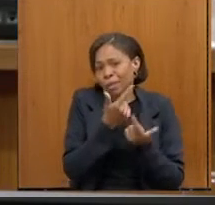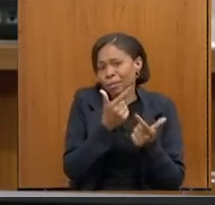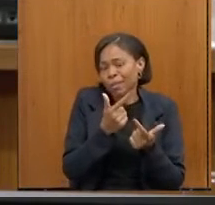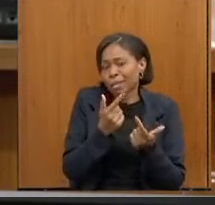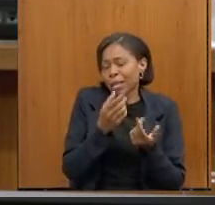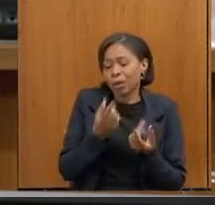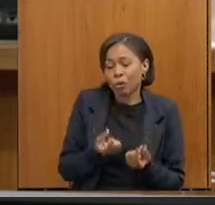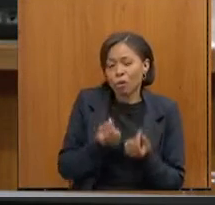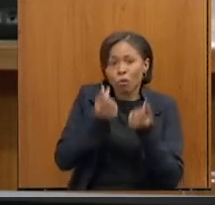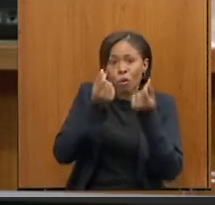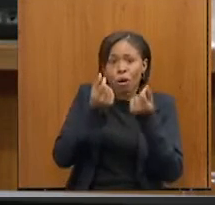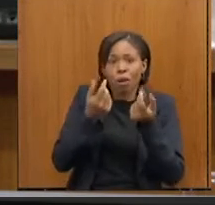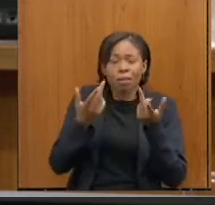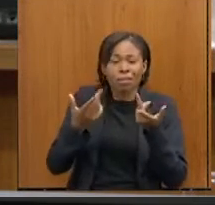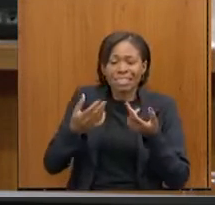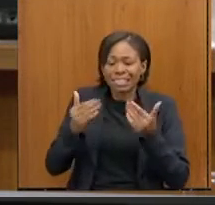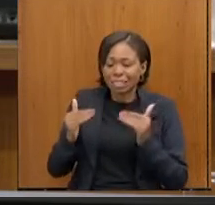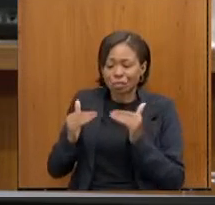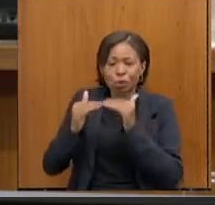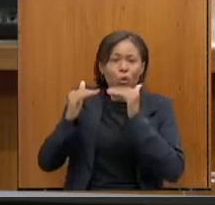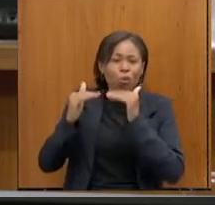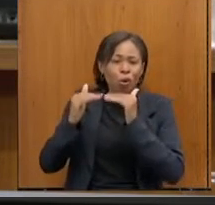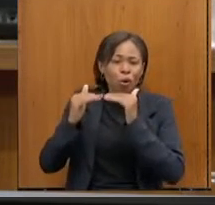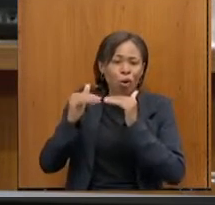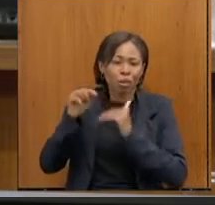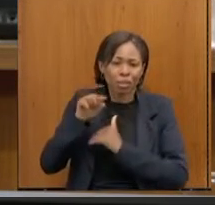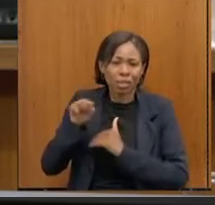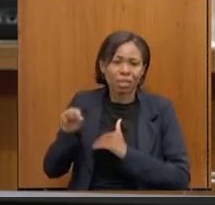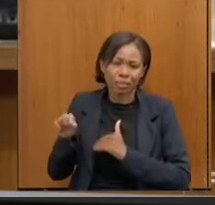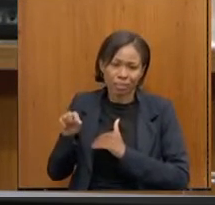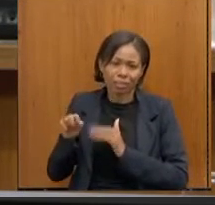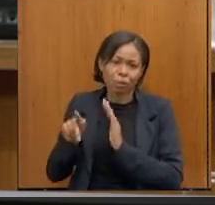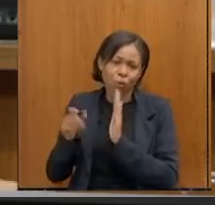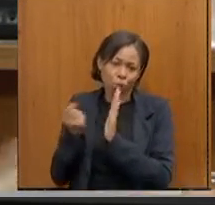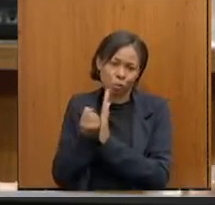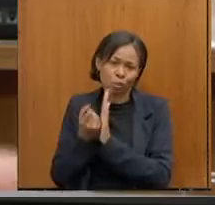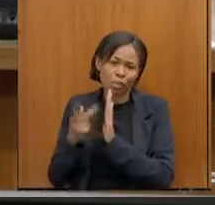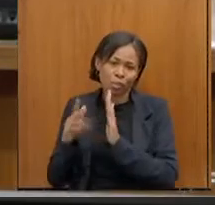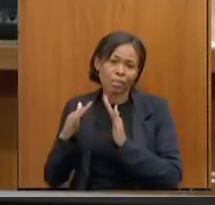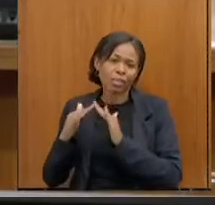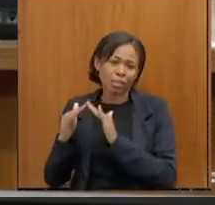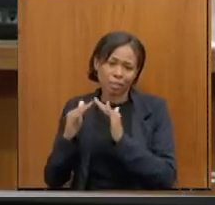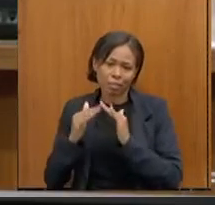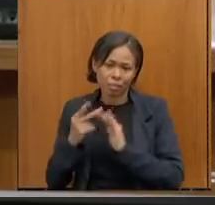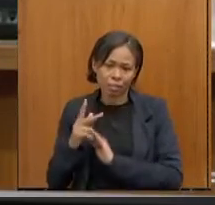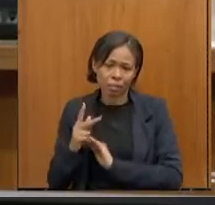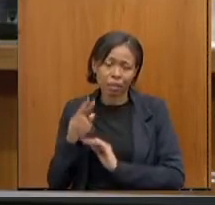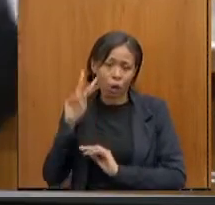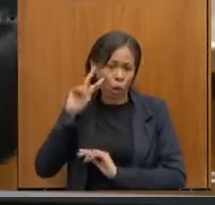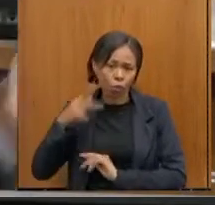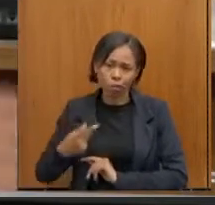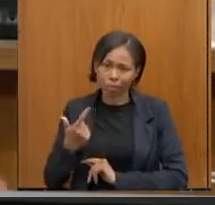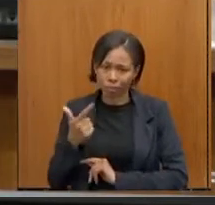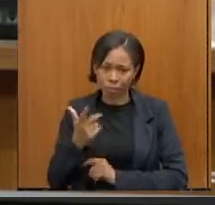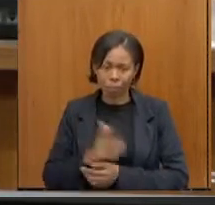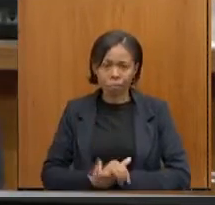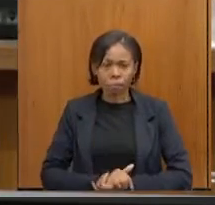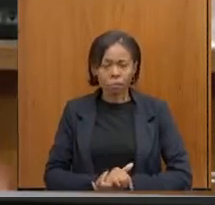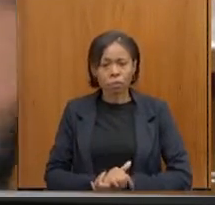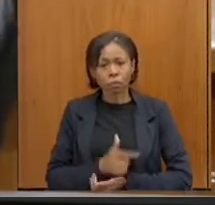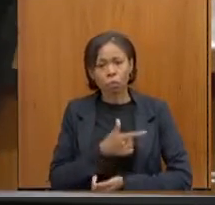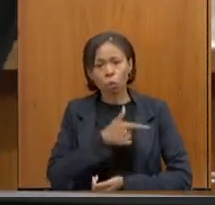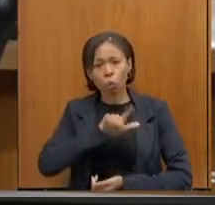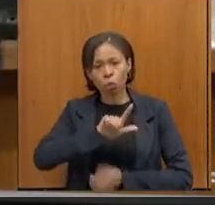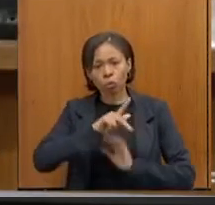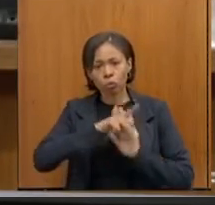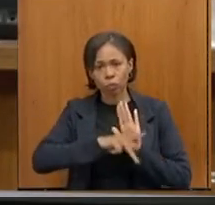virtude da desvalorização do patrimônio que eles têm e que não é reconhecido é passando para outro projeto